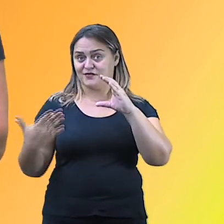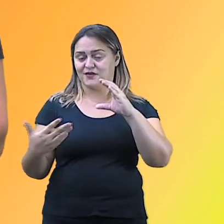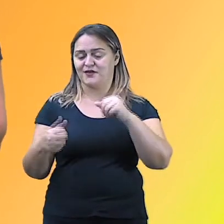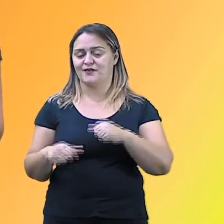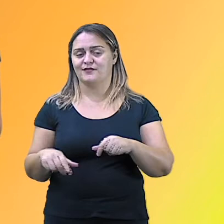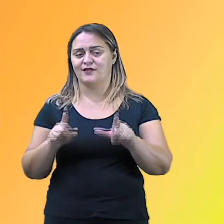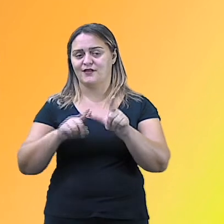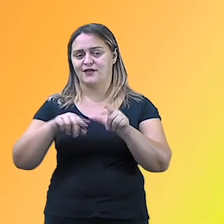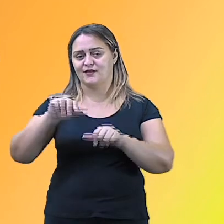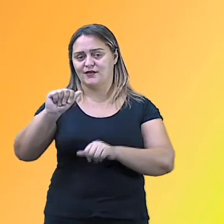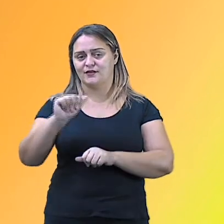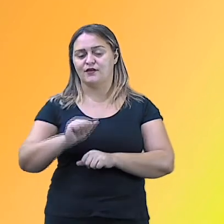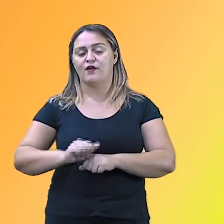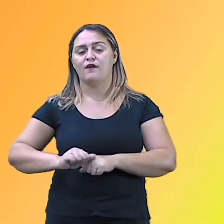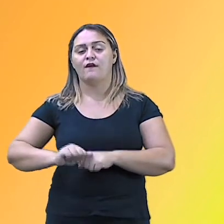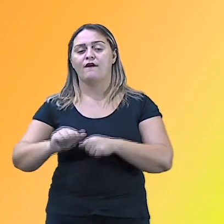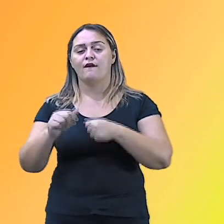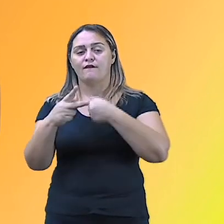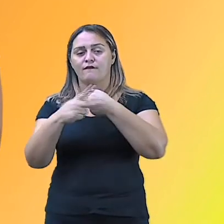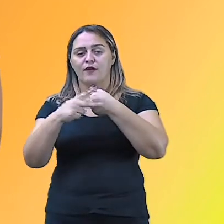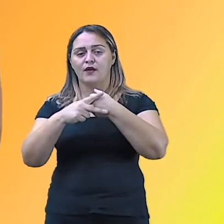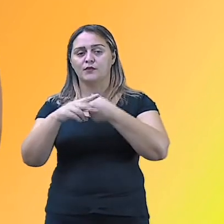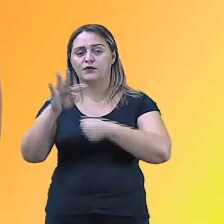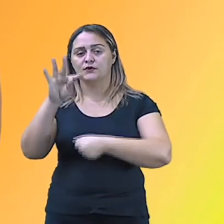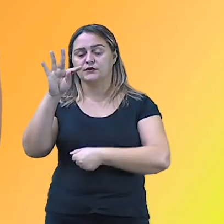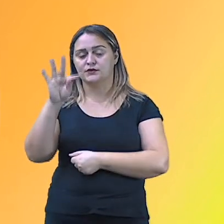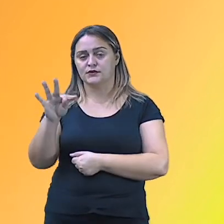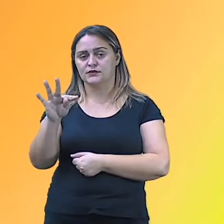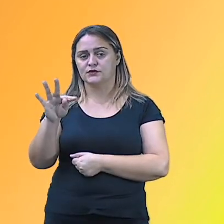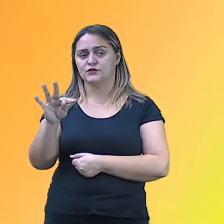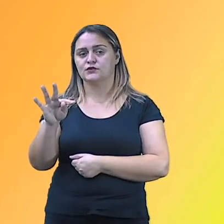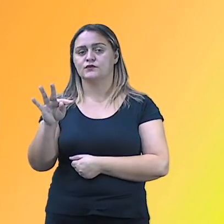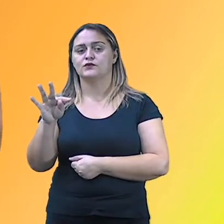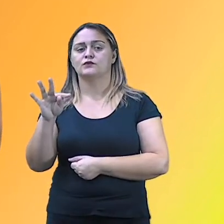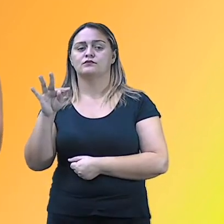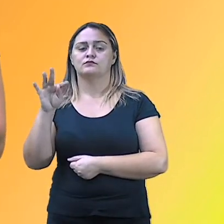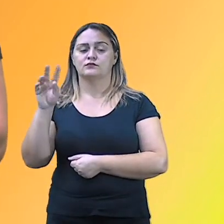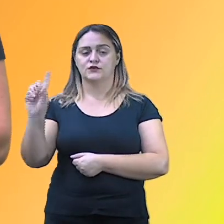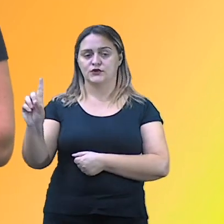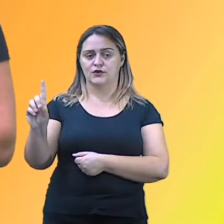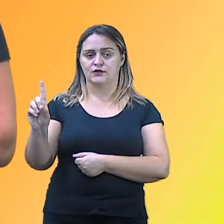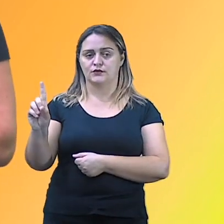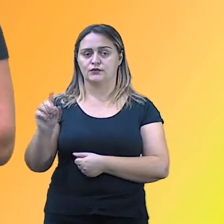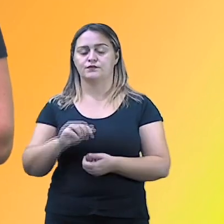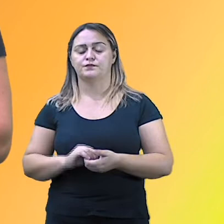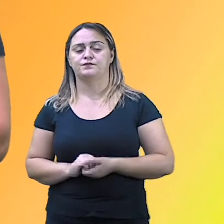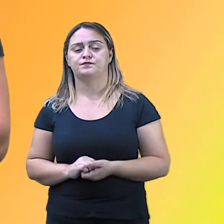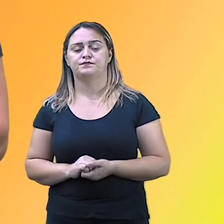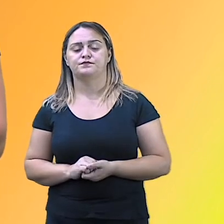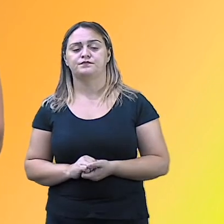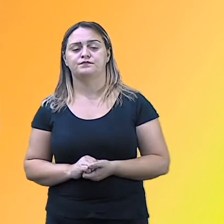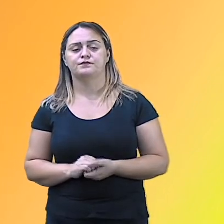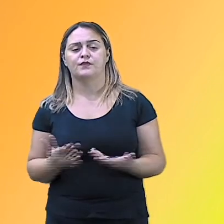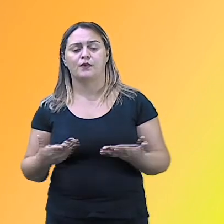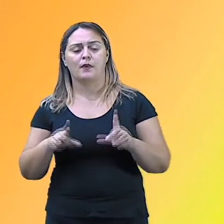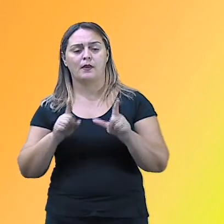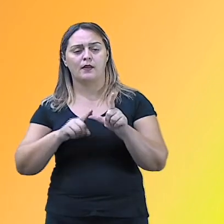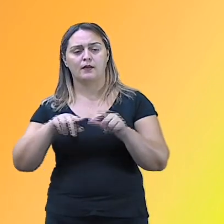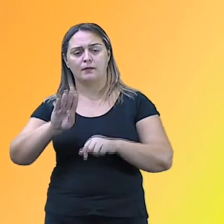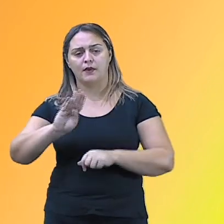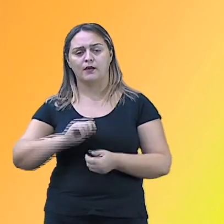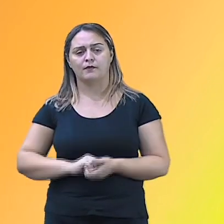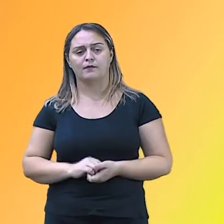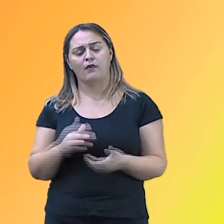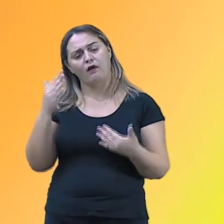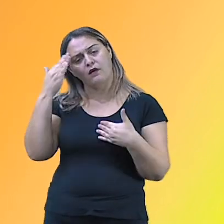esquecendo. Verbo transitivo direto, VTD. Letra B. Agradeci aos